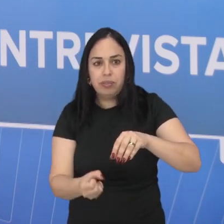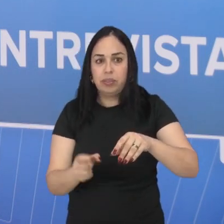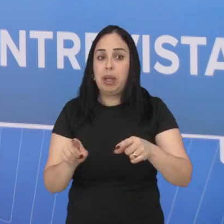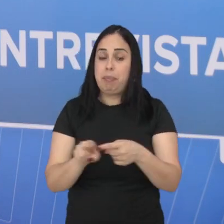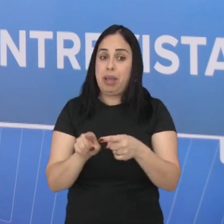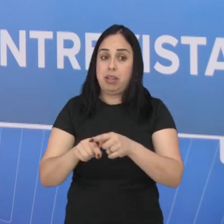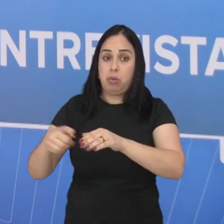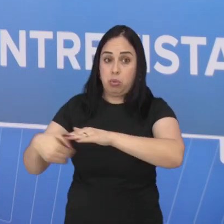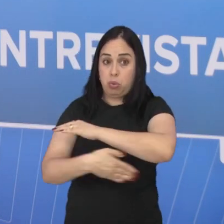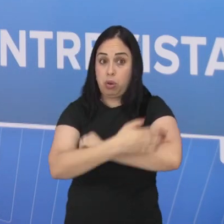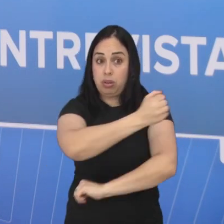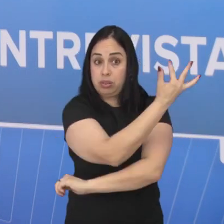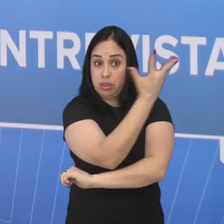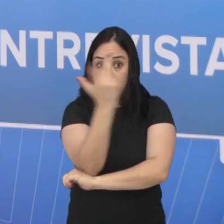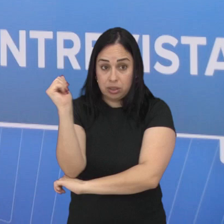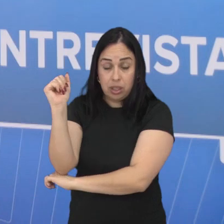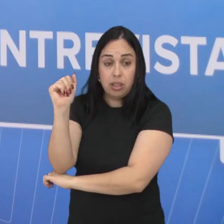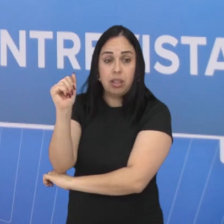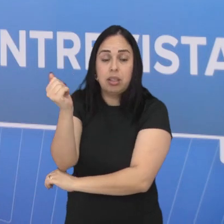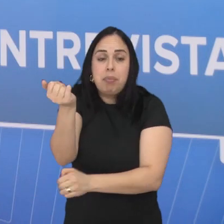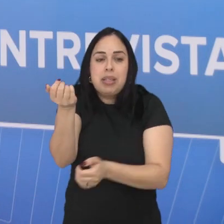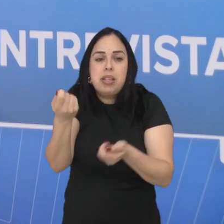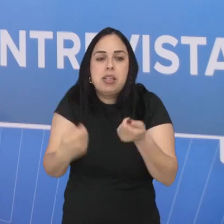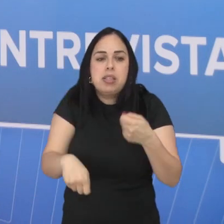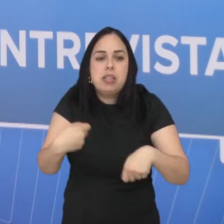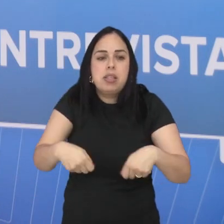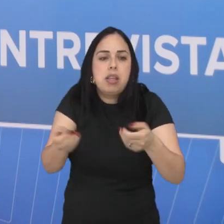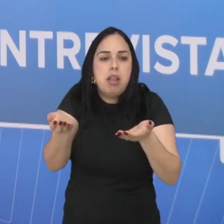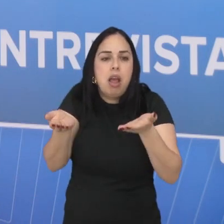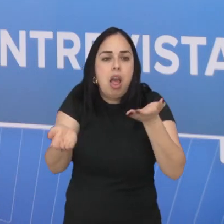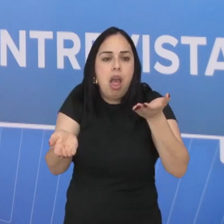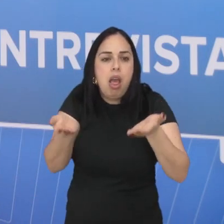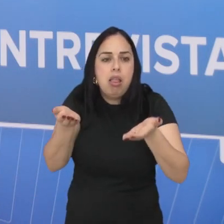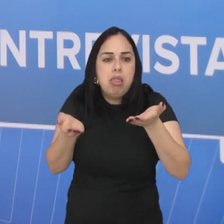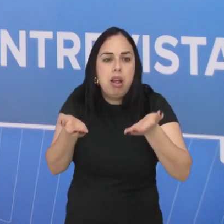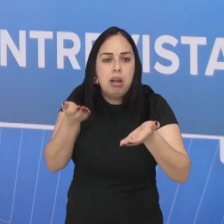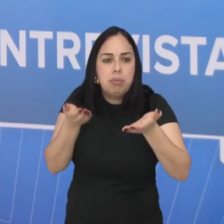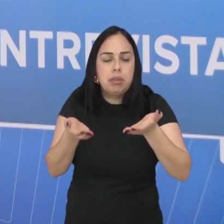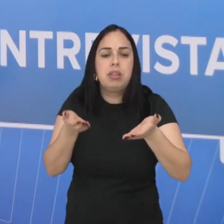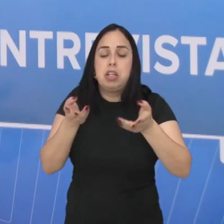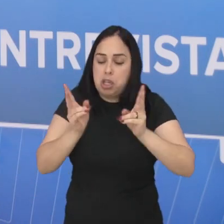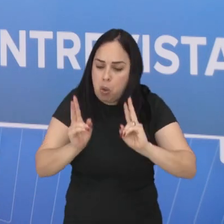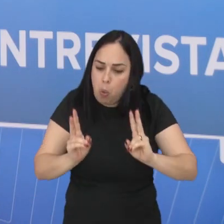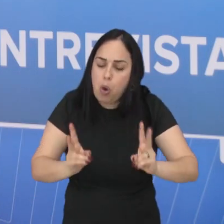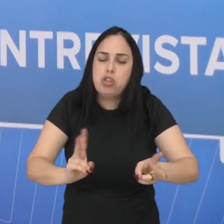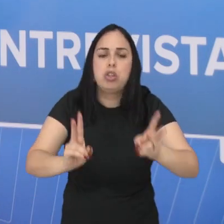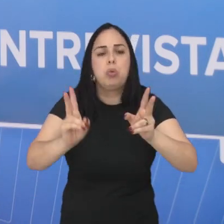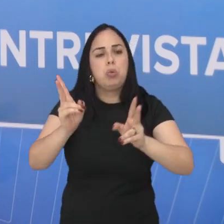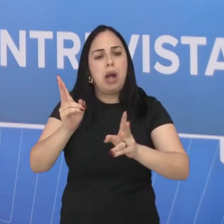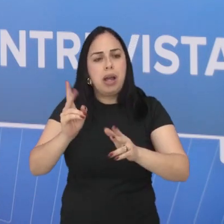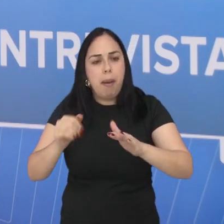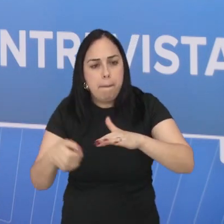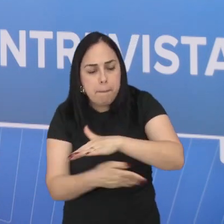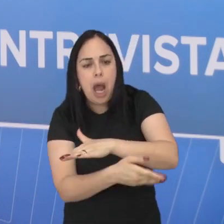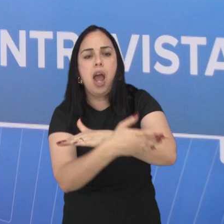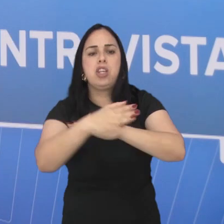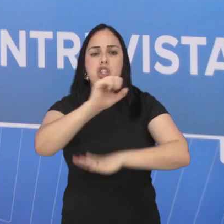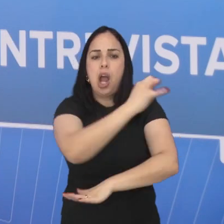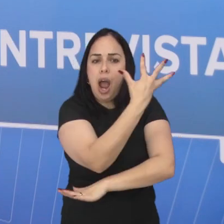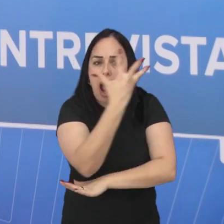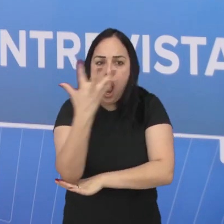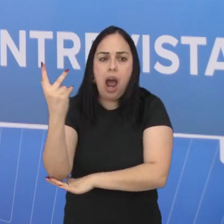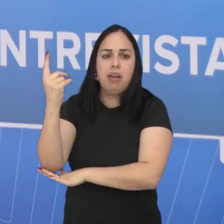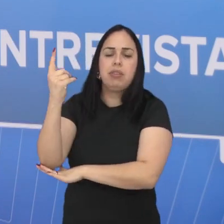preservar os recursos ecossistêmicos, né, manter equilíbrio no ecossistema de forma que os serviços ecossistêmicos continuem sendo providos para